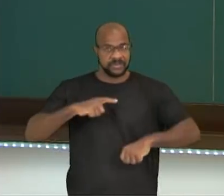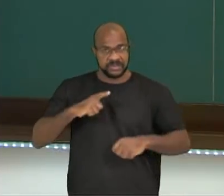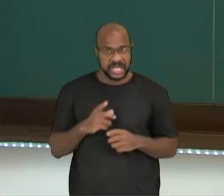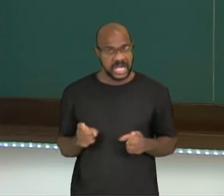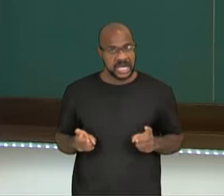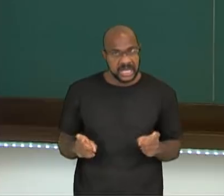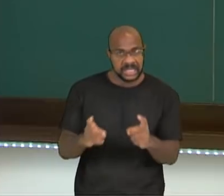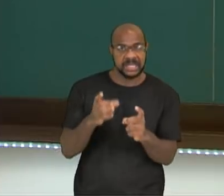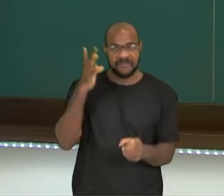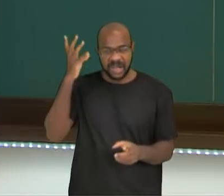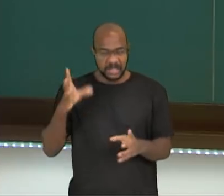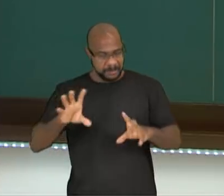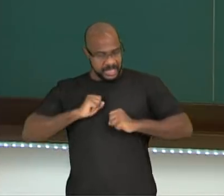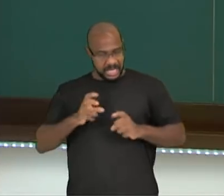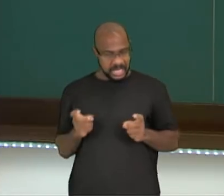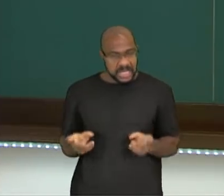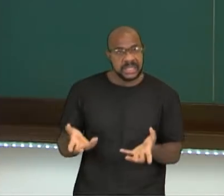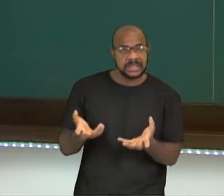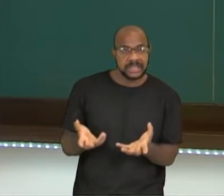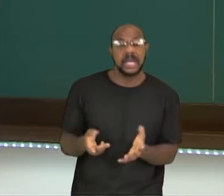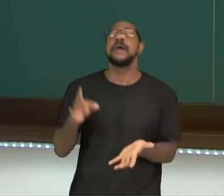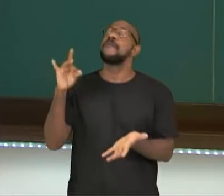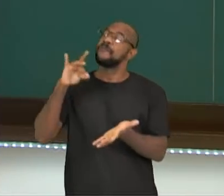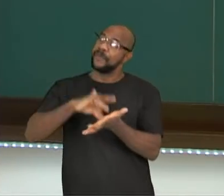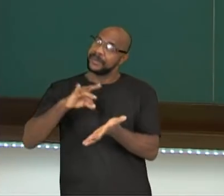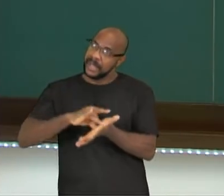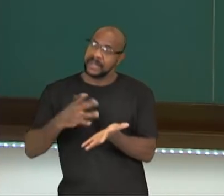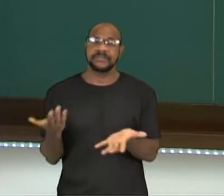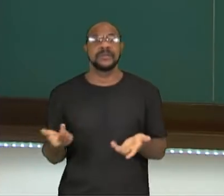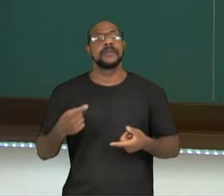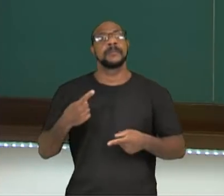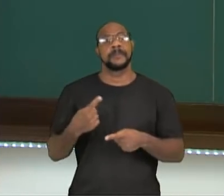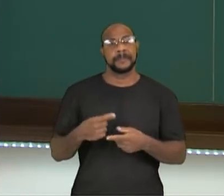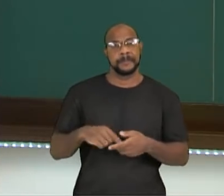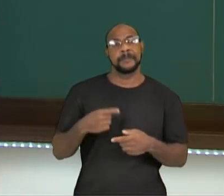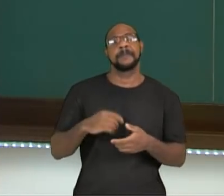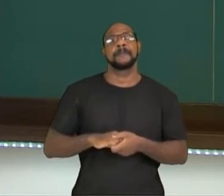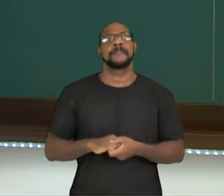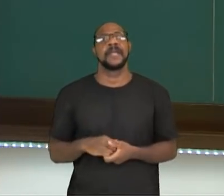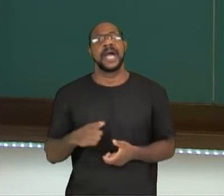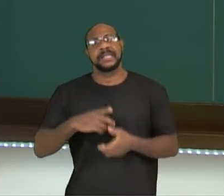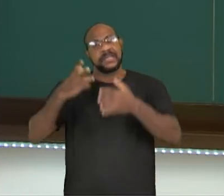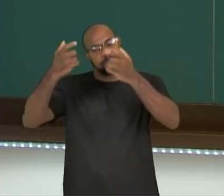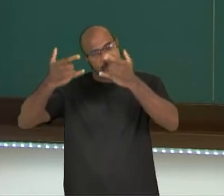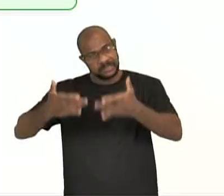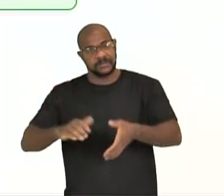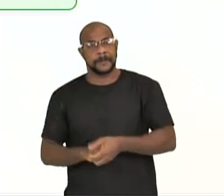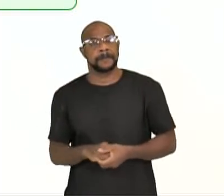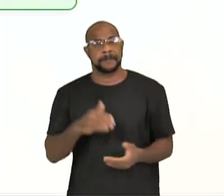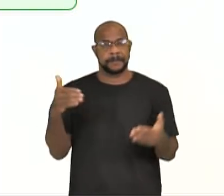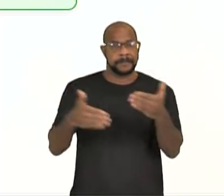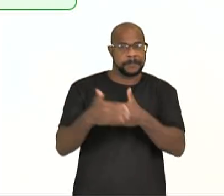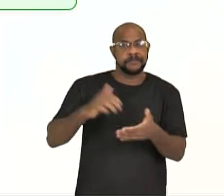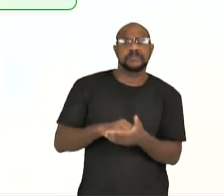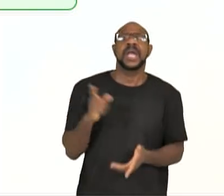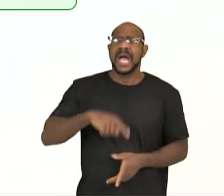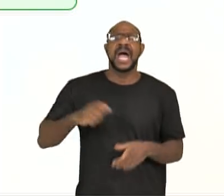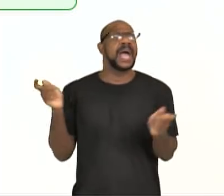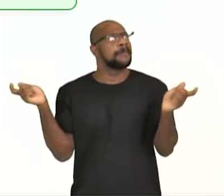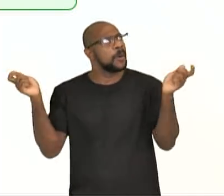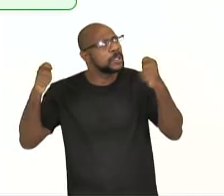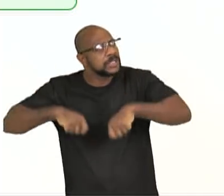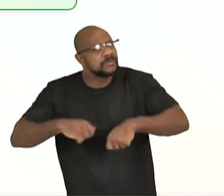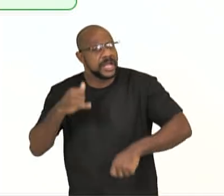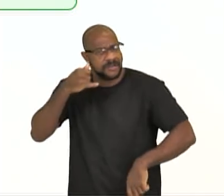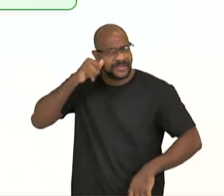toda a explicação científica, né, do porquê que isso é verdade. No próximo slide, ele diz assim: é possível